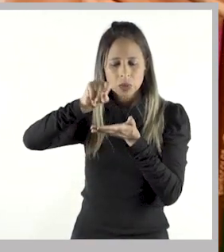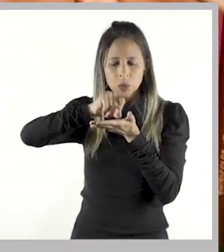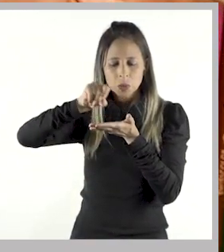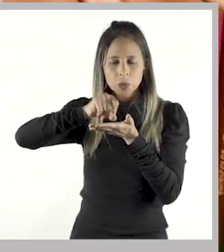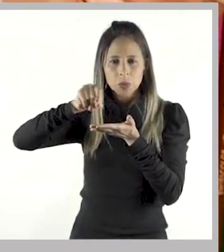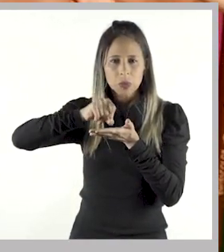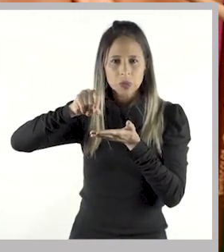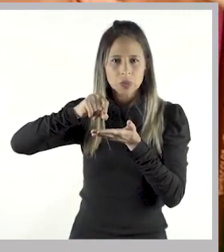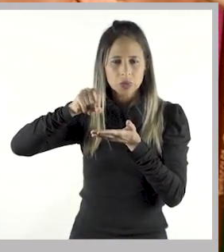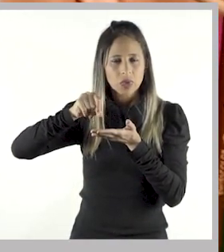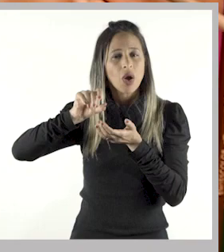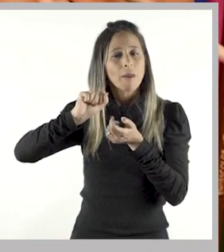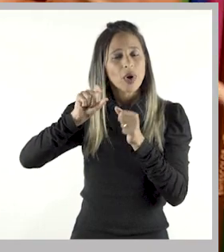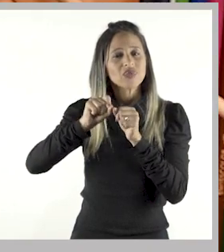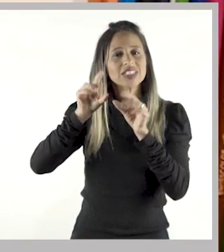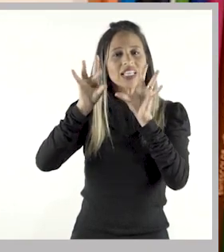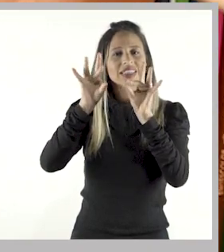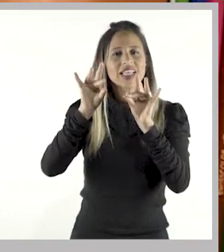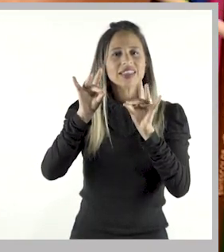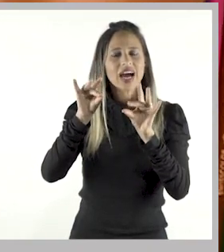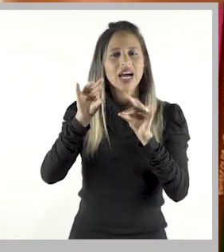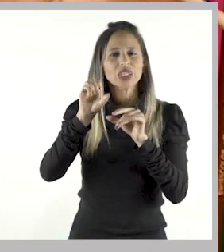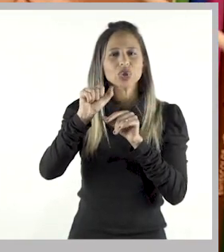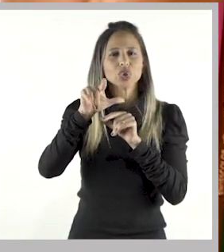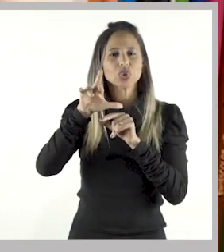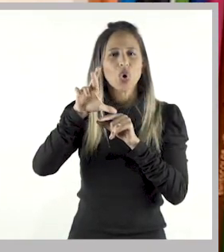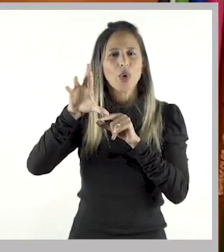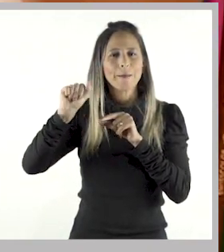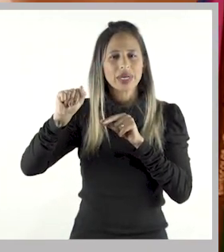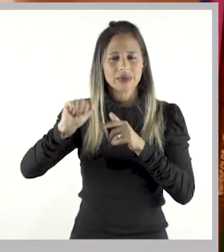detalhes de sombra, por exemplo.